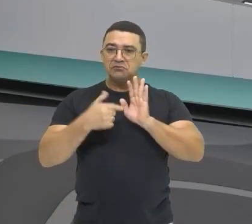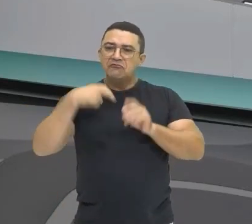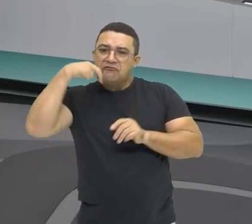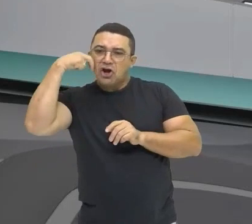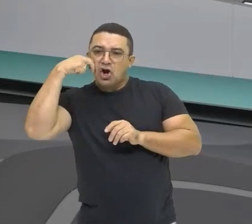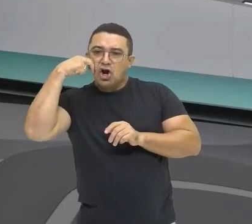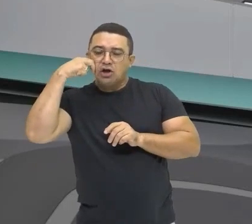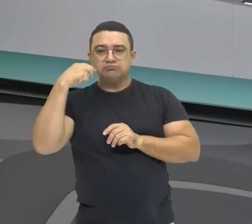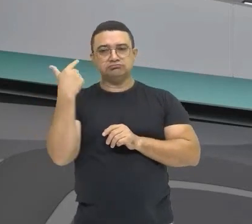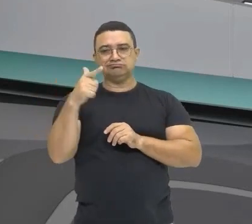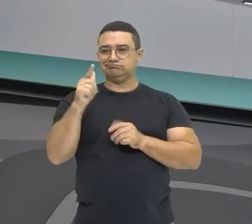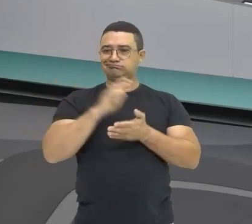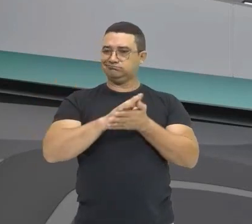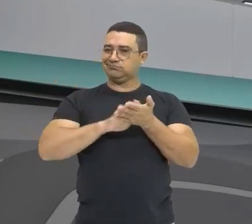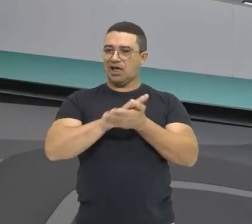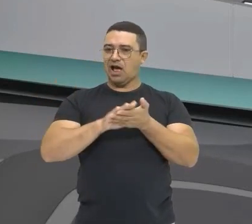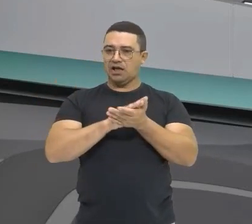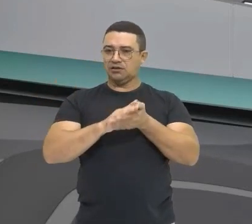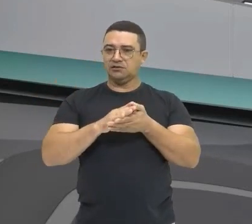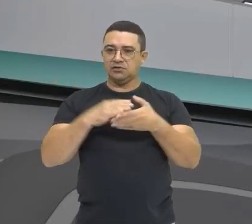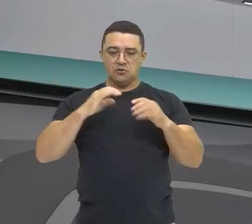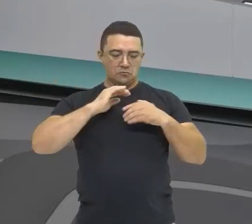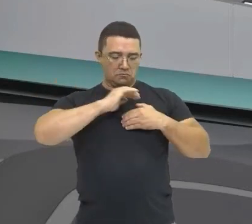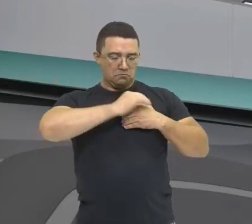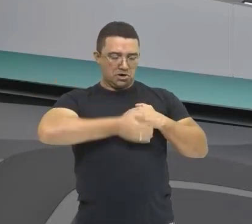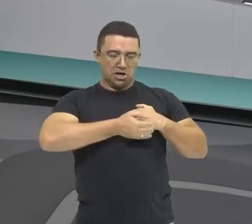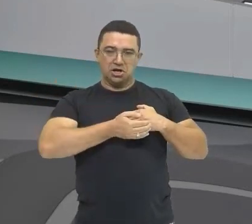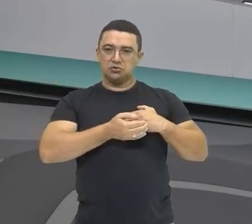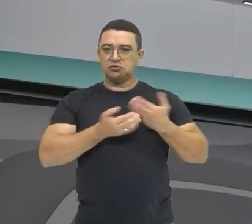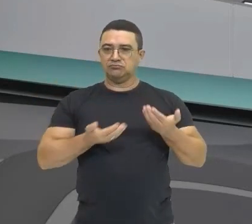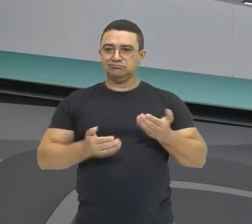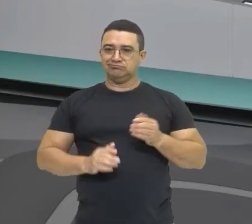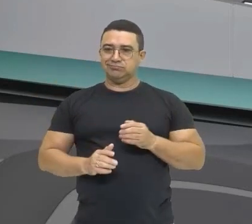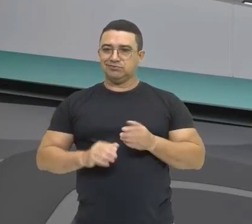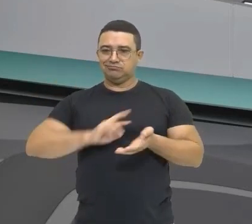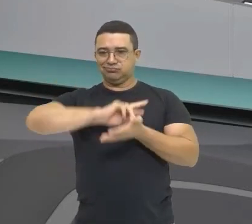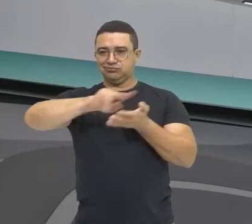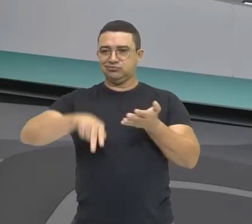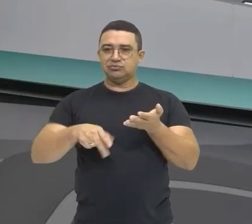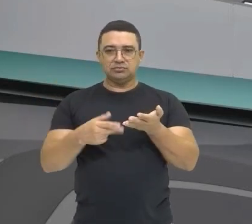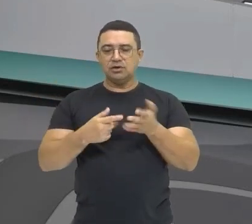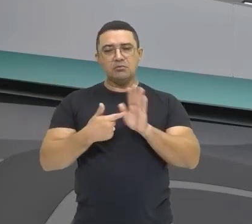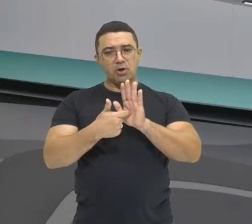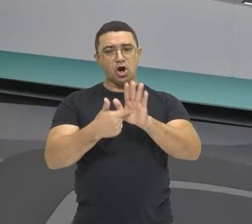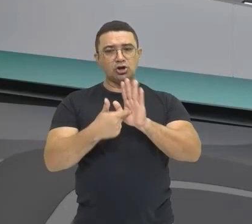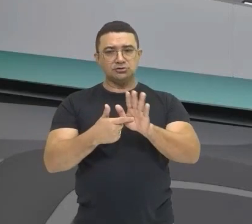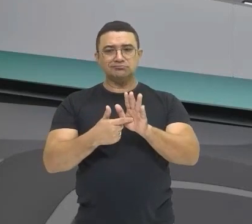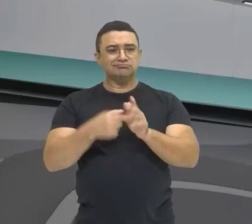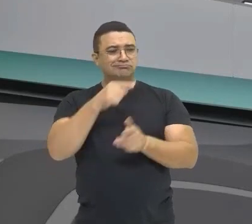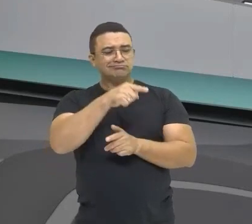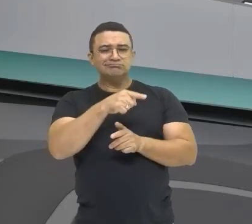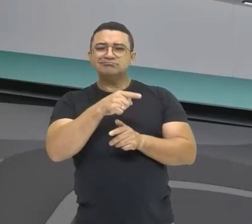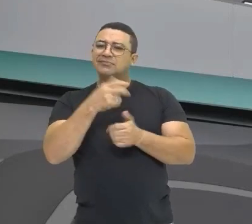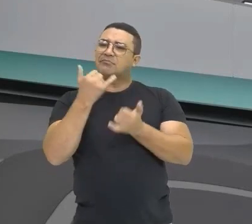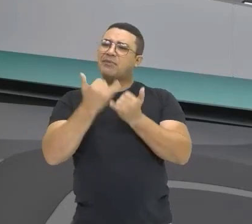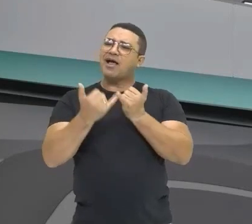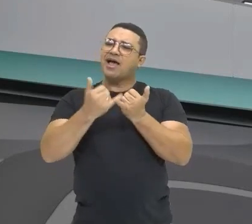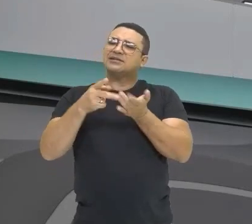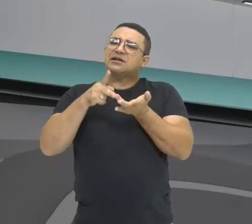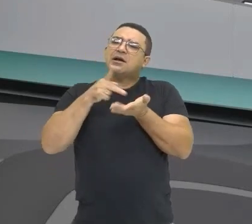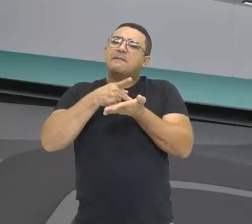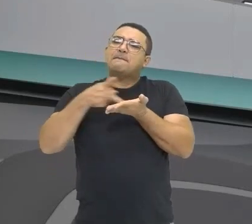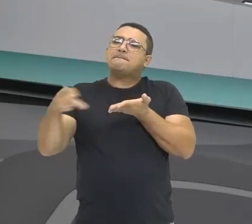suas vergonhas. E assim, nisso tem tanta inocência como